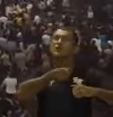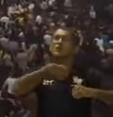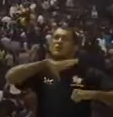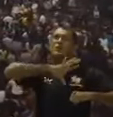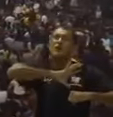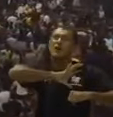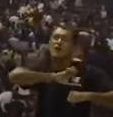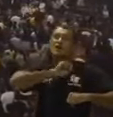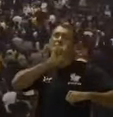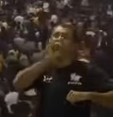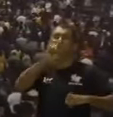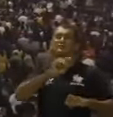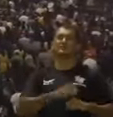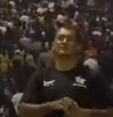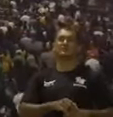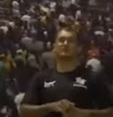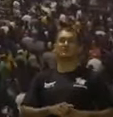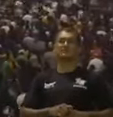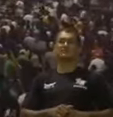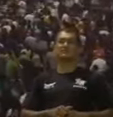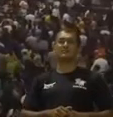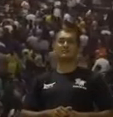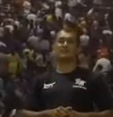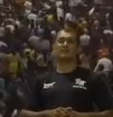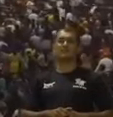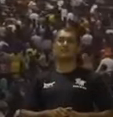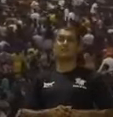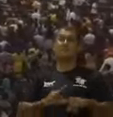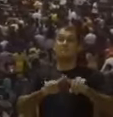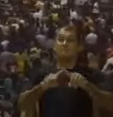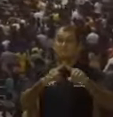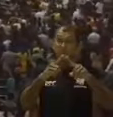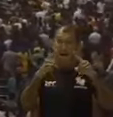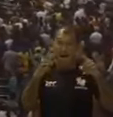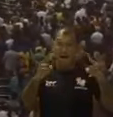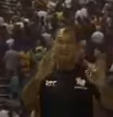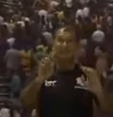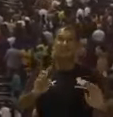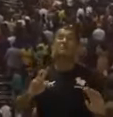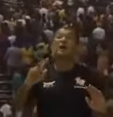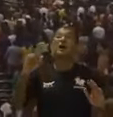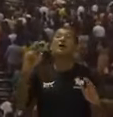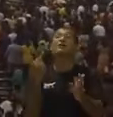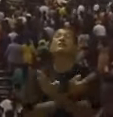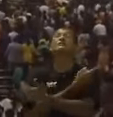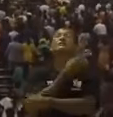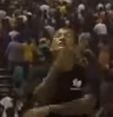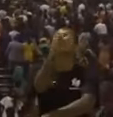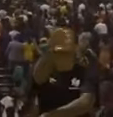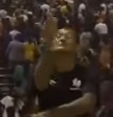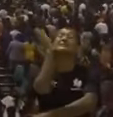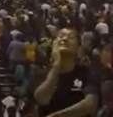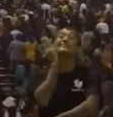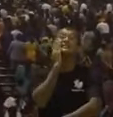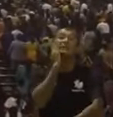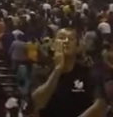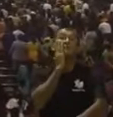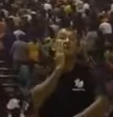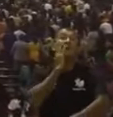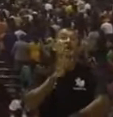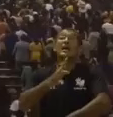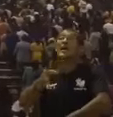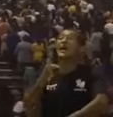amo, eu te amo. Agora, para isto acontecer, você precisa reconhecer que Jesus